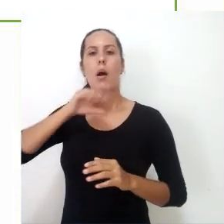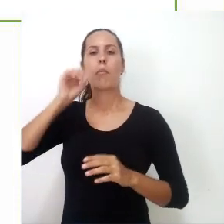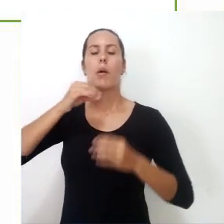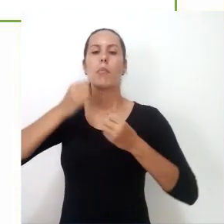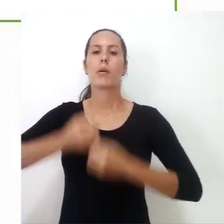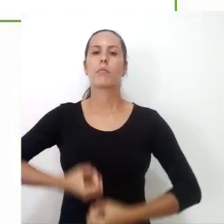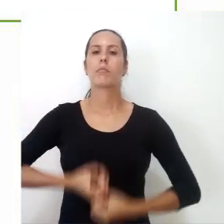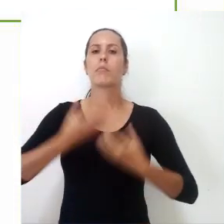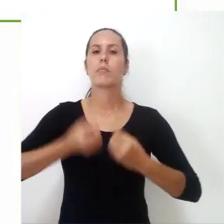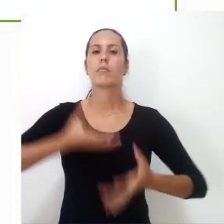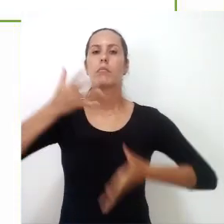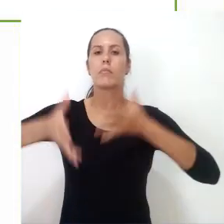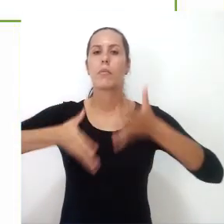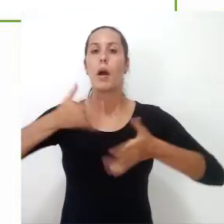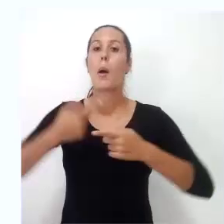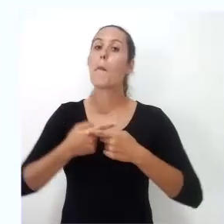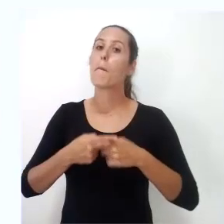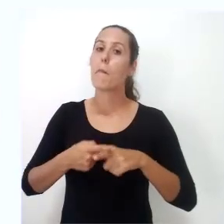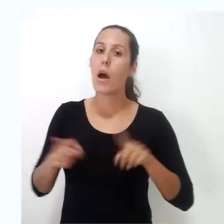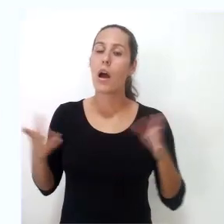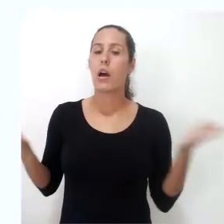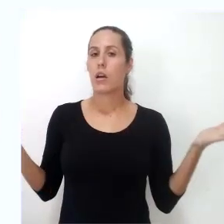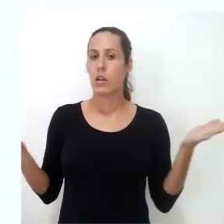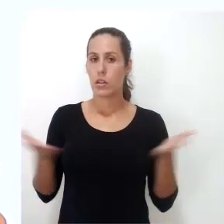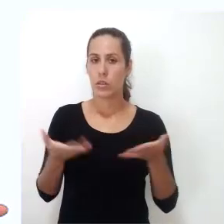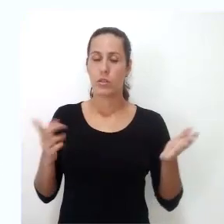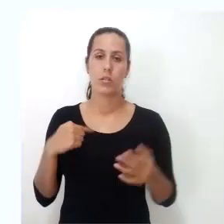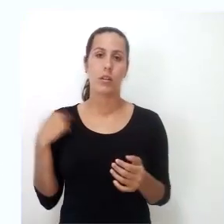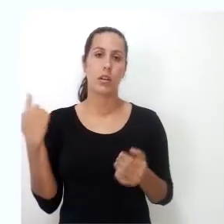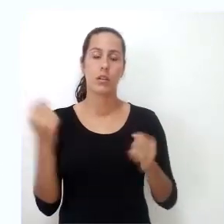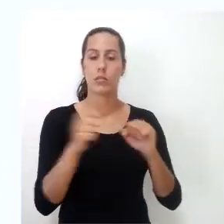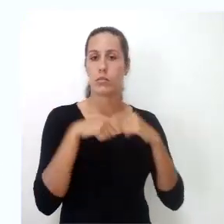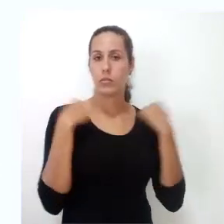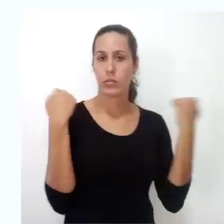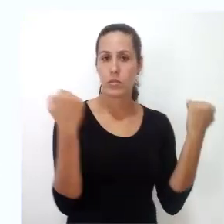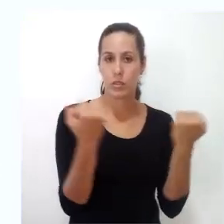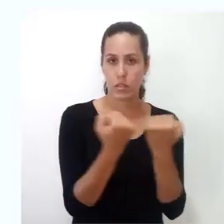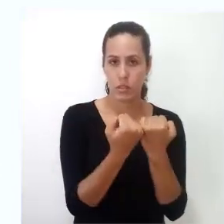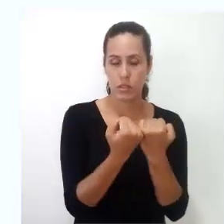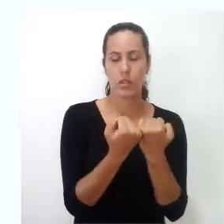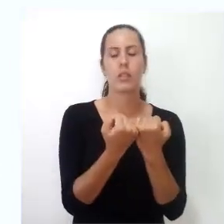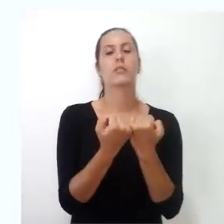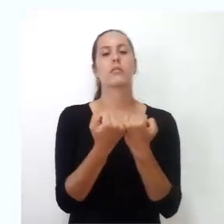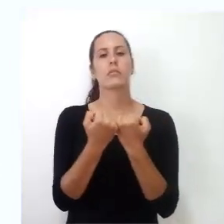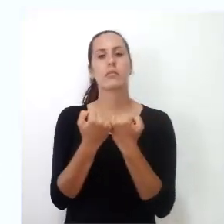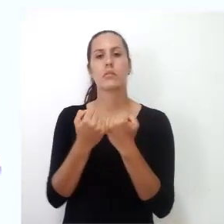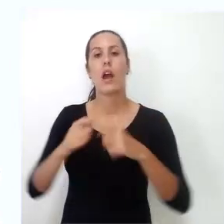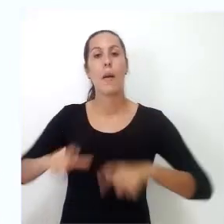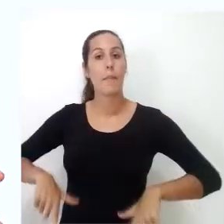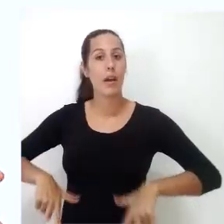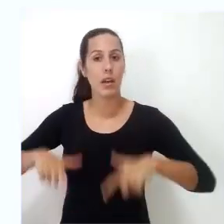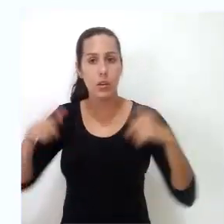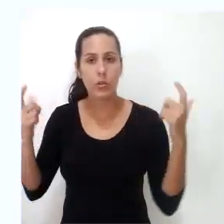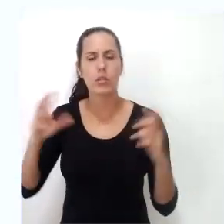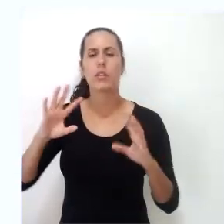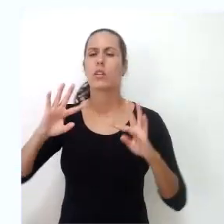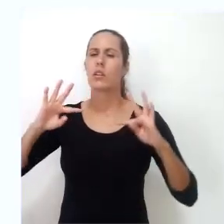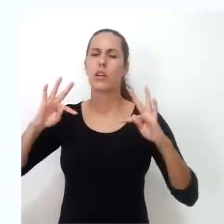oralmente. Mas a nossa sociedade atual, as leis e normas são, claro, em grande